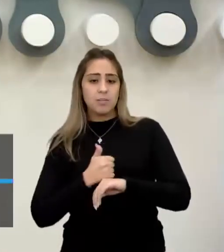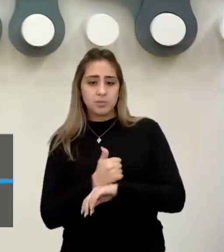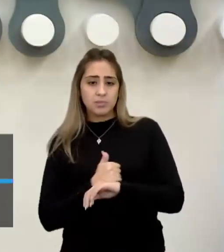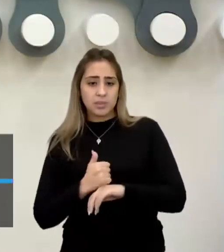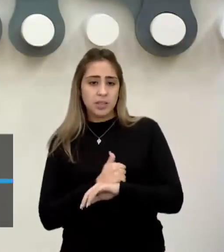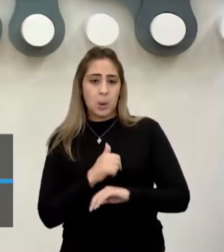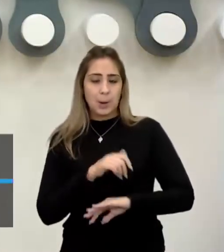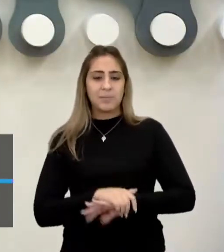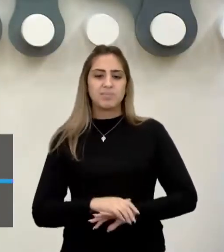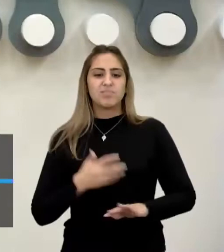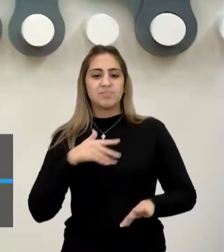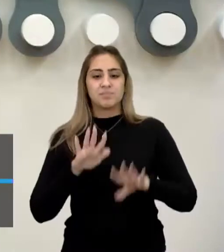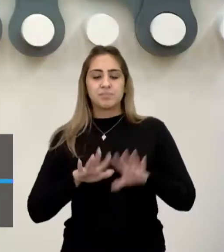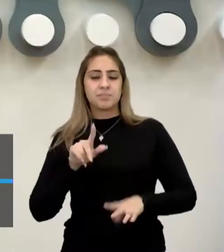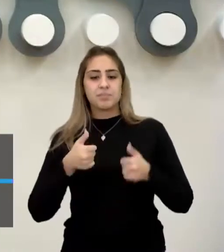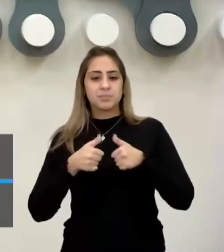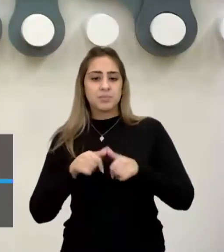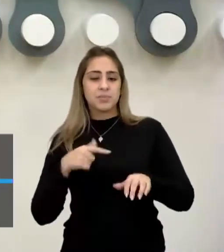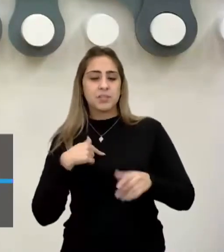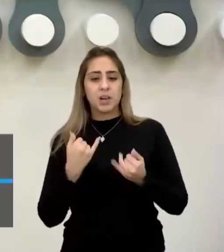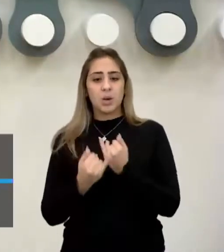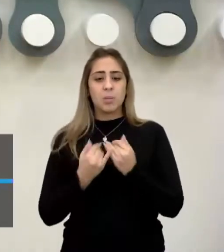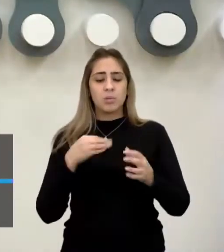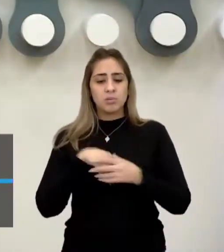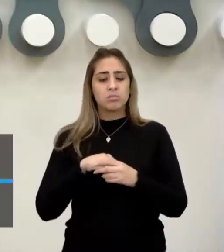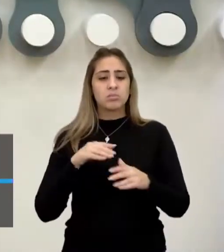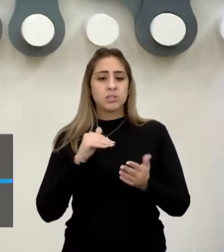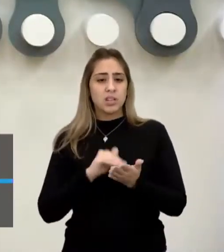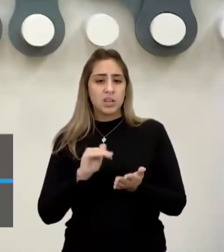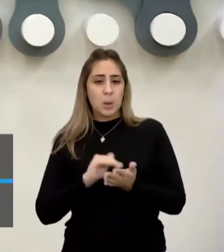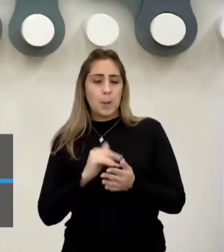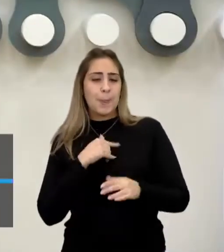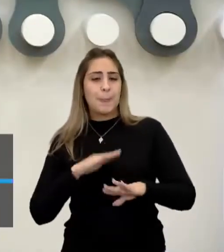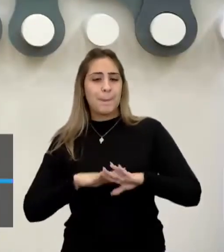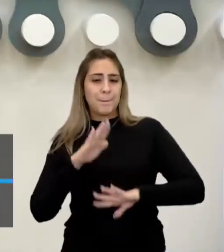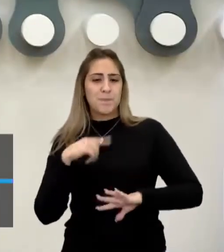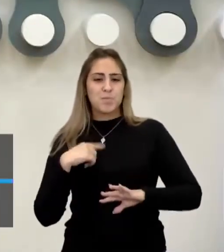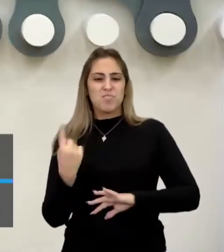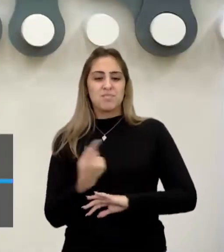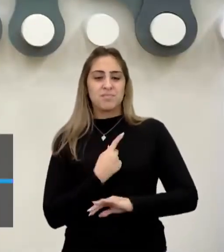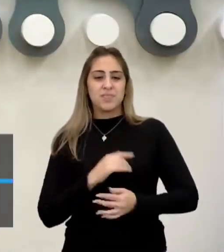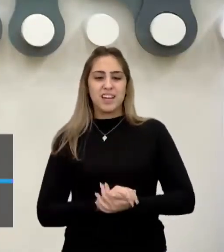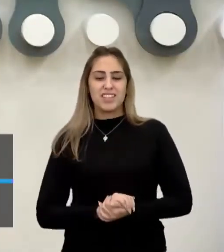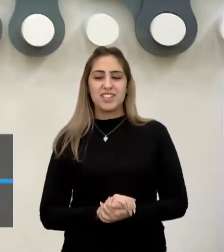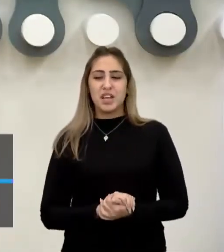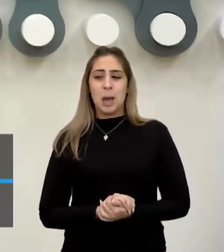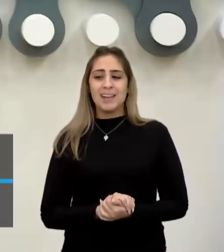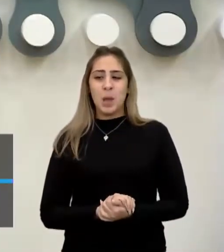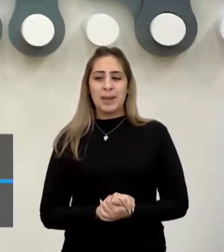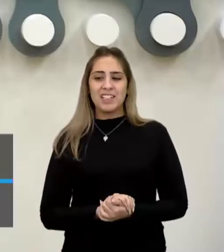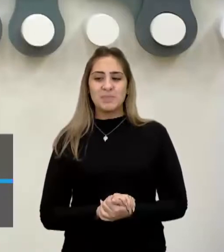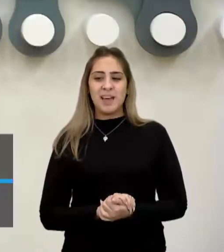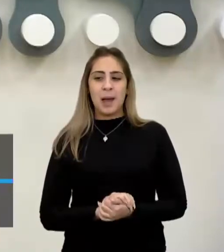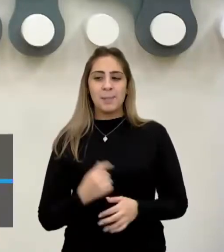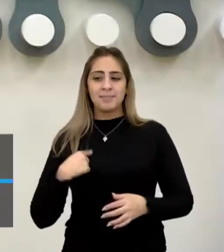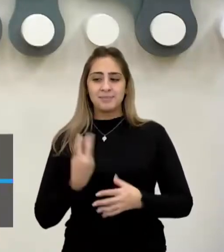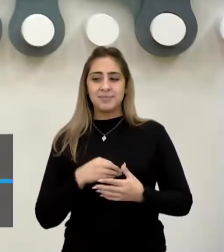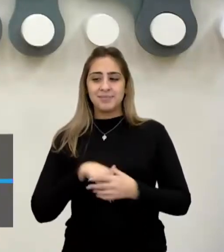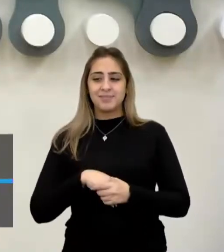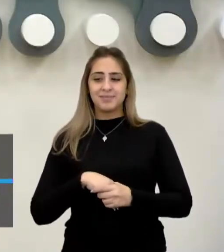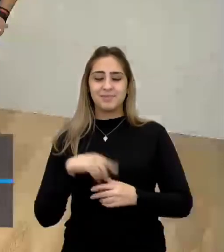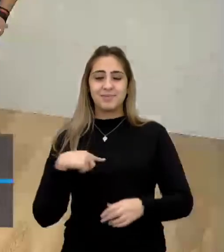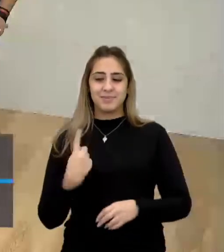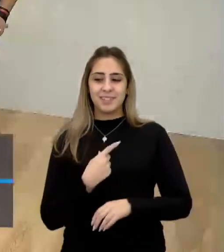exemplo, talvez isso não seja mais comum em escritórios, mas no direito, por exemplo, você tem os